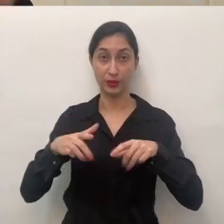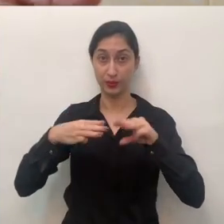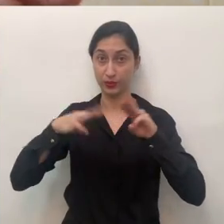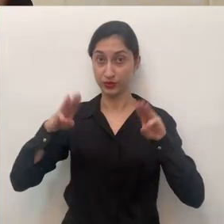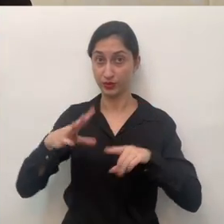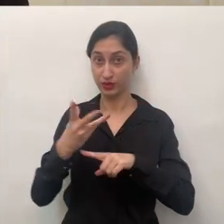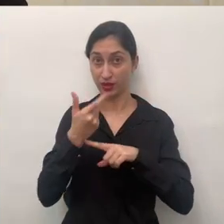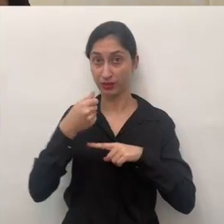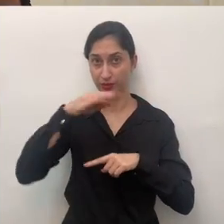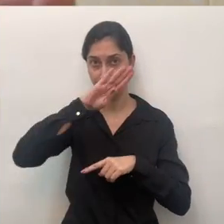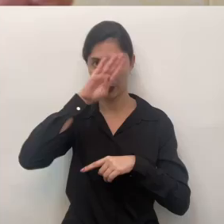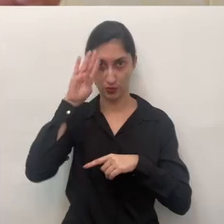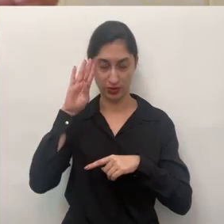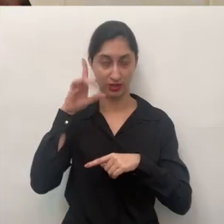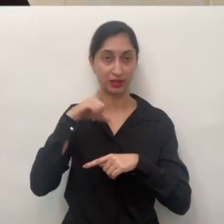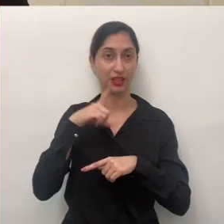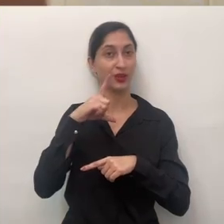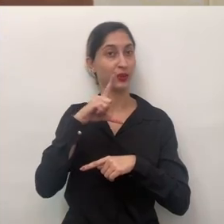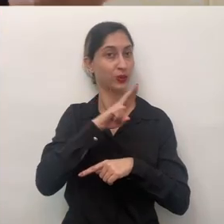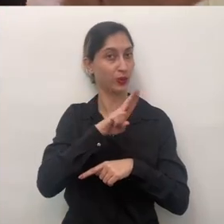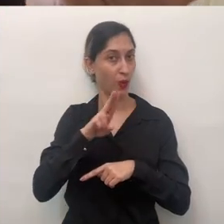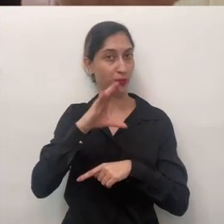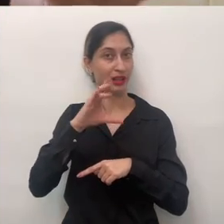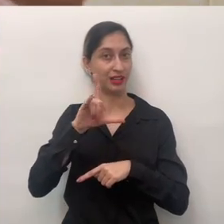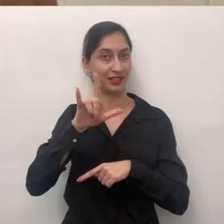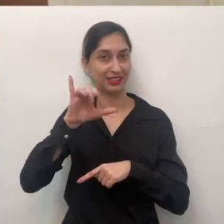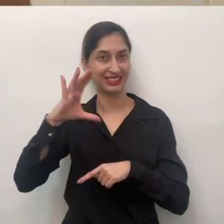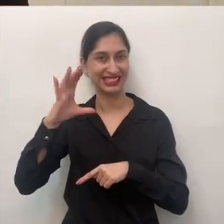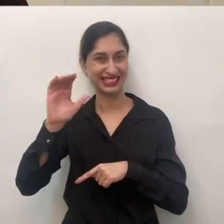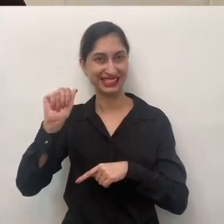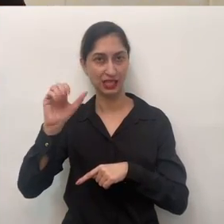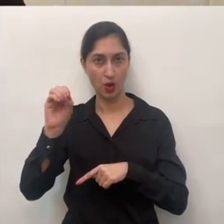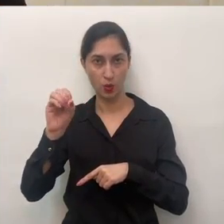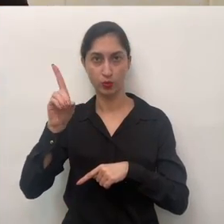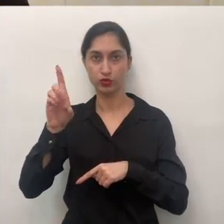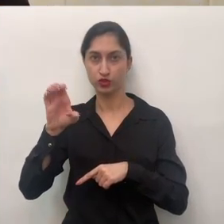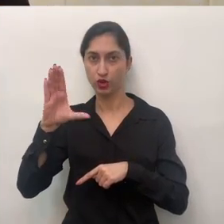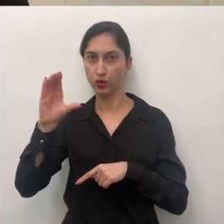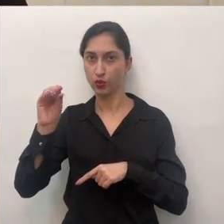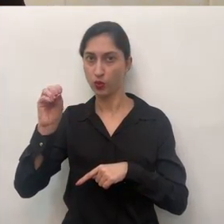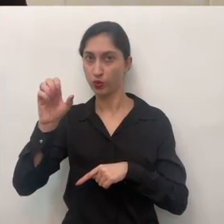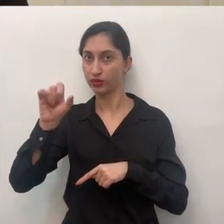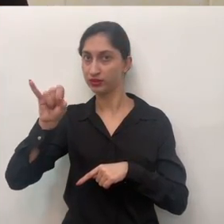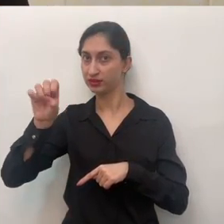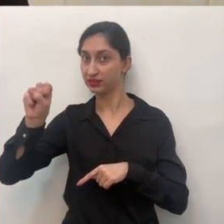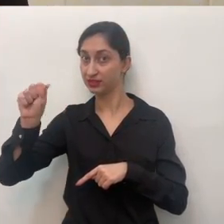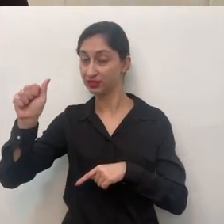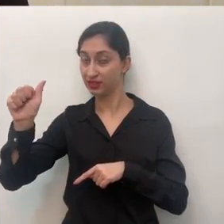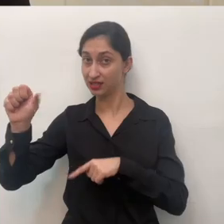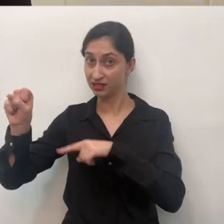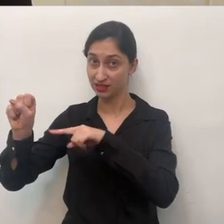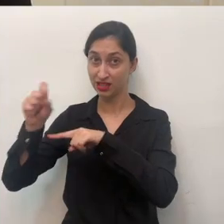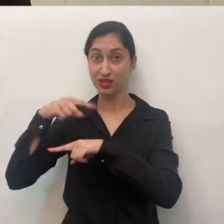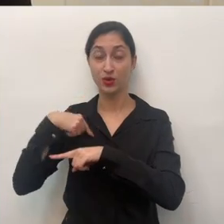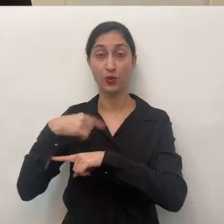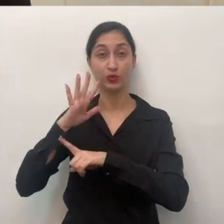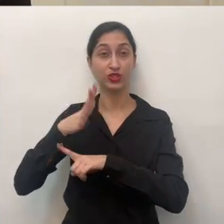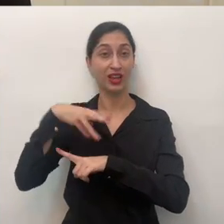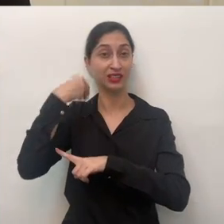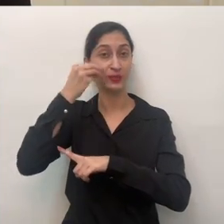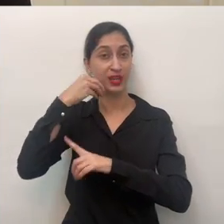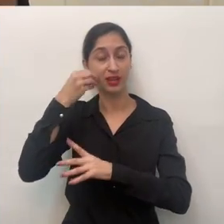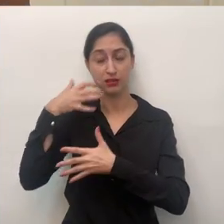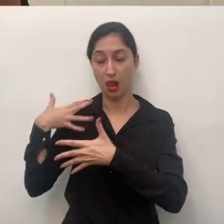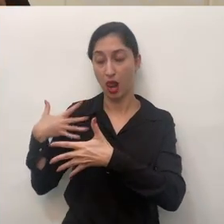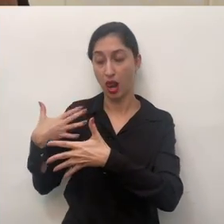Arte da Pampulha, que inclusive o título é Lição de Coisas, era o que eu tinha na bagagem, né? Então, a